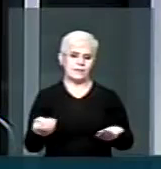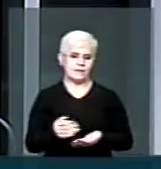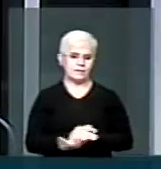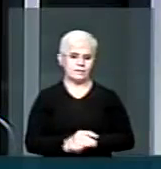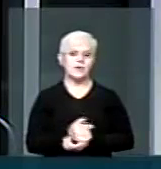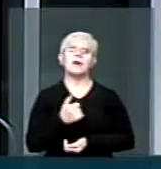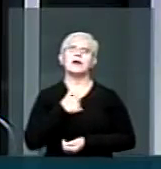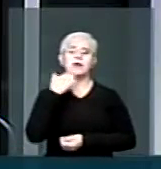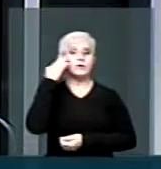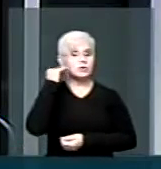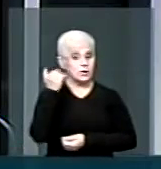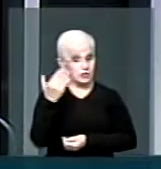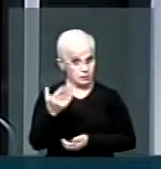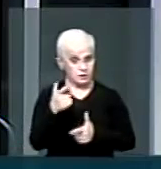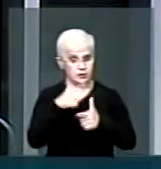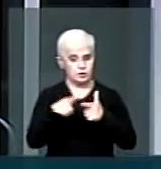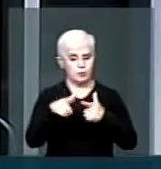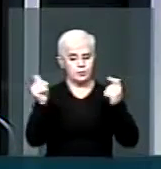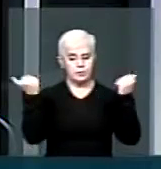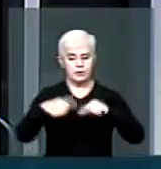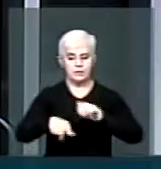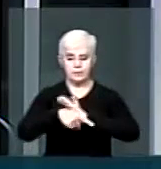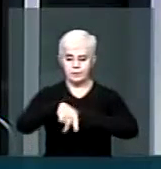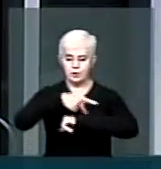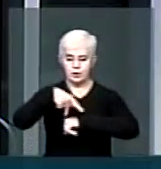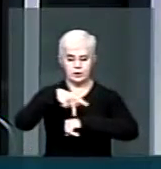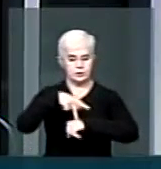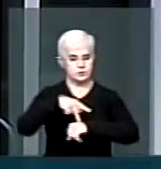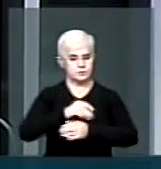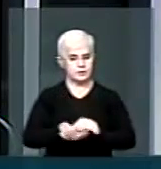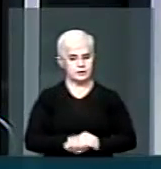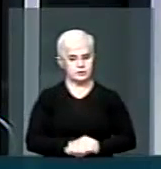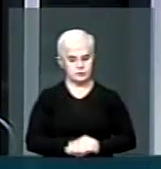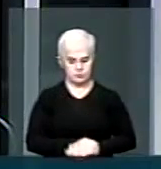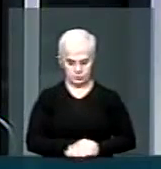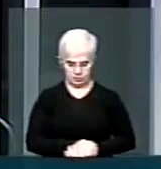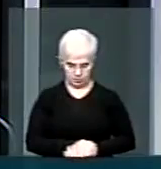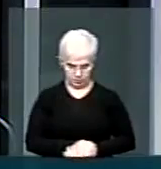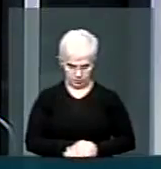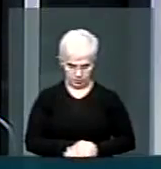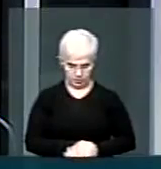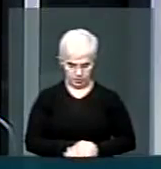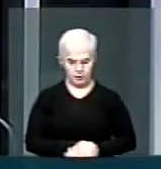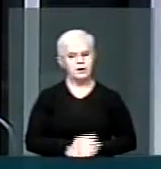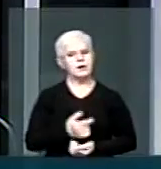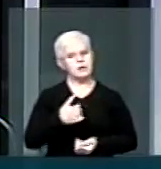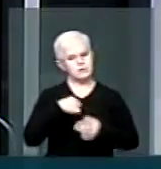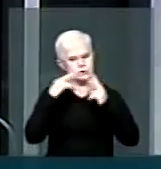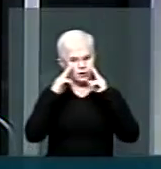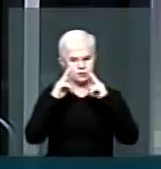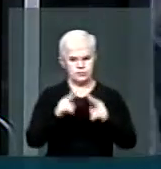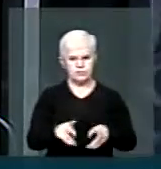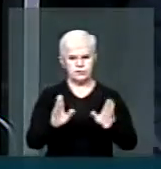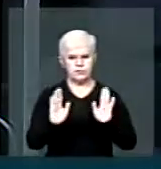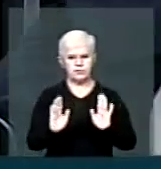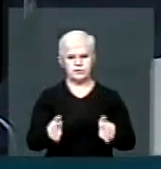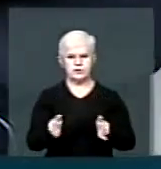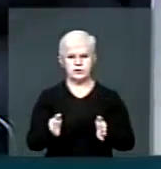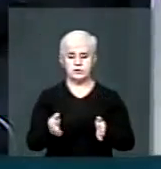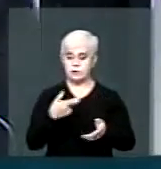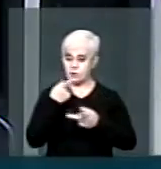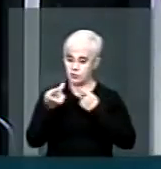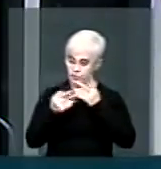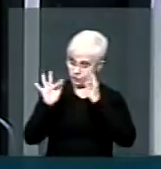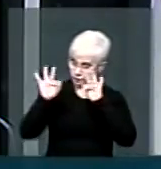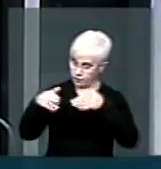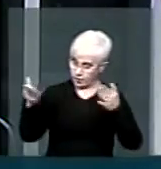sei que é o grande problema do nosso país. Eu tenho visto, eu quero caminhar para o encerramento